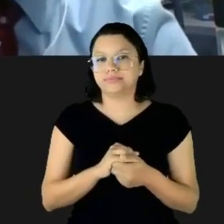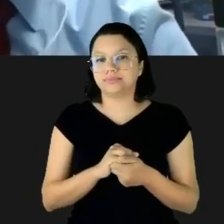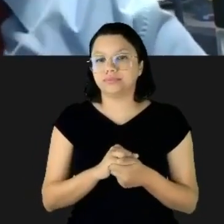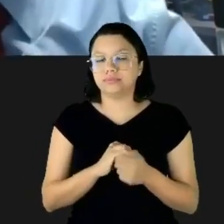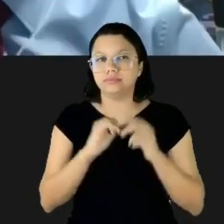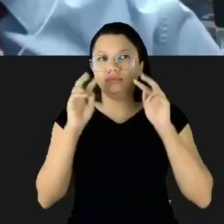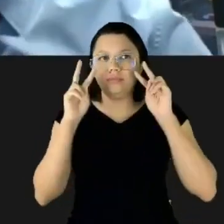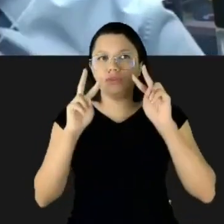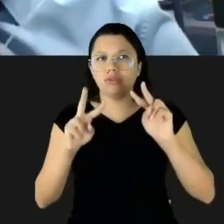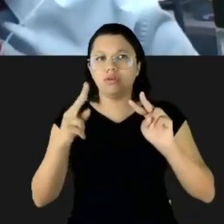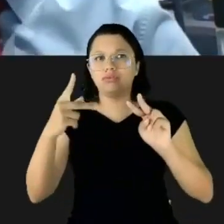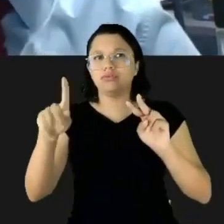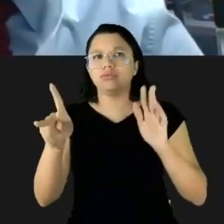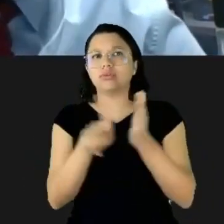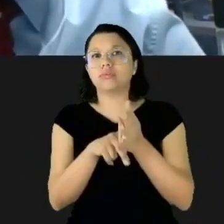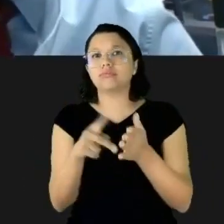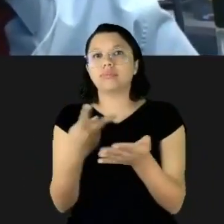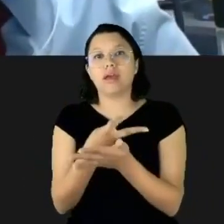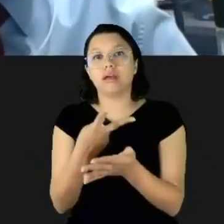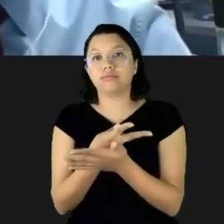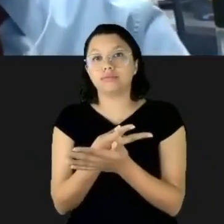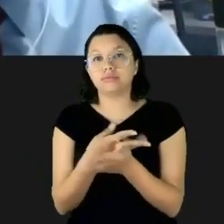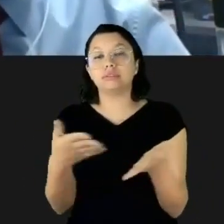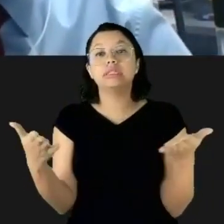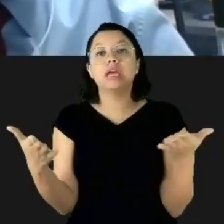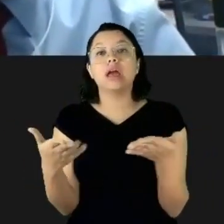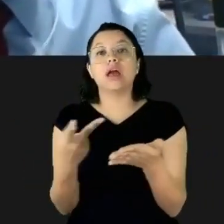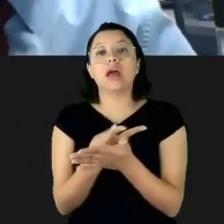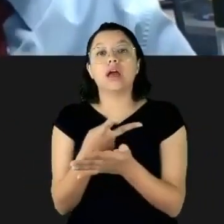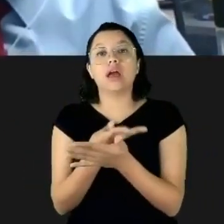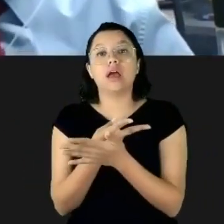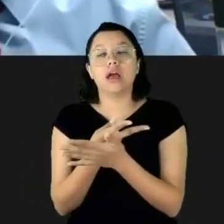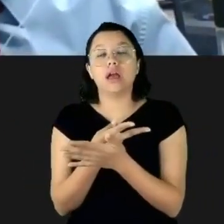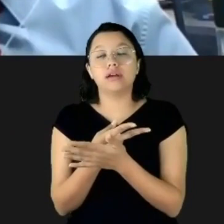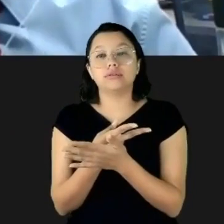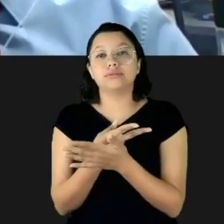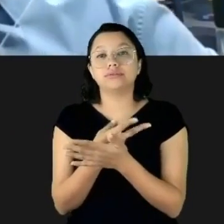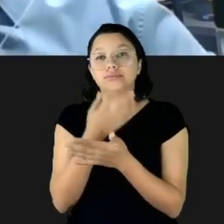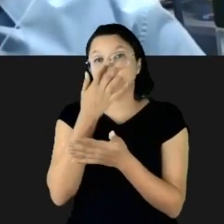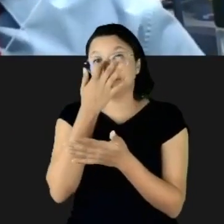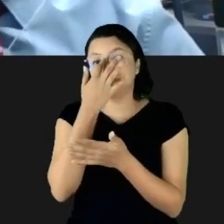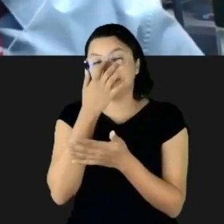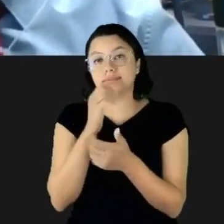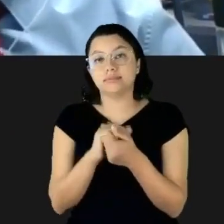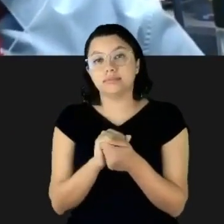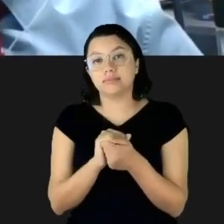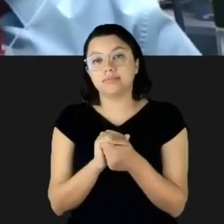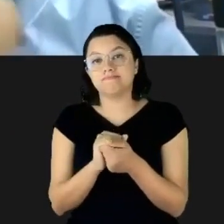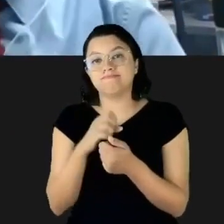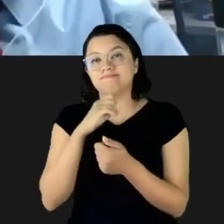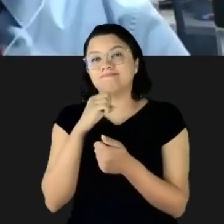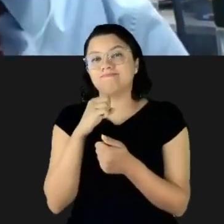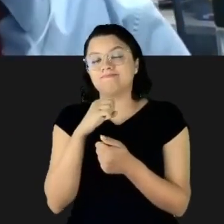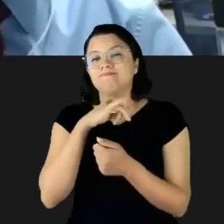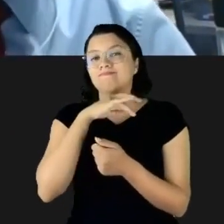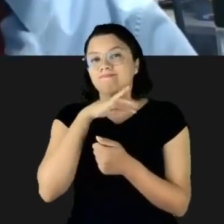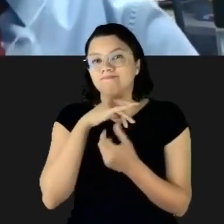olhar os seus próprios erros. E esses erros é uma desvantagem enorme